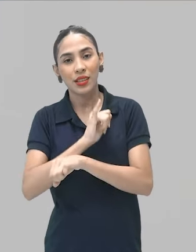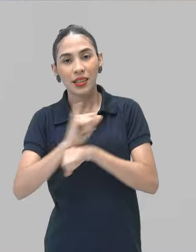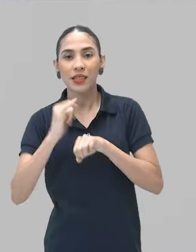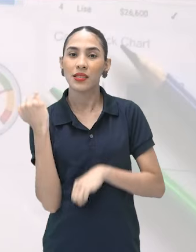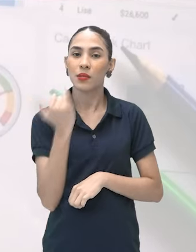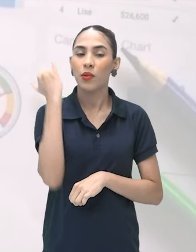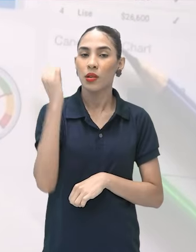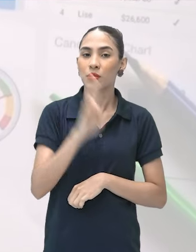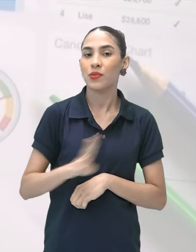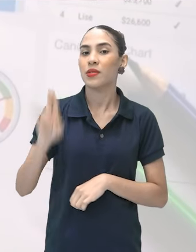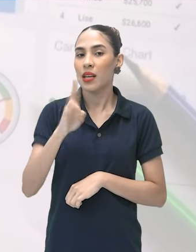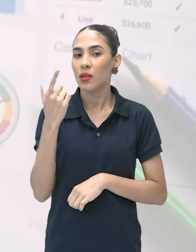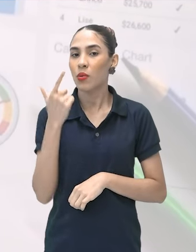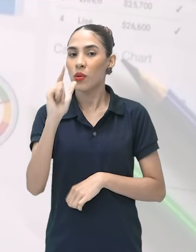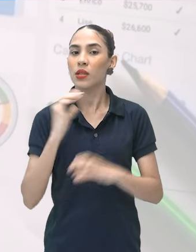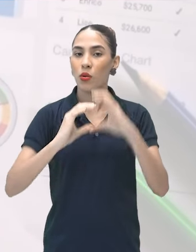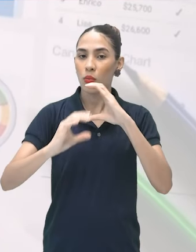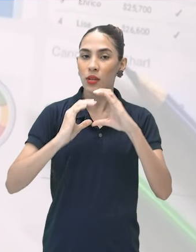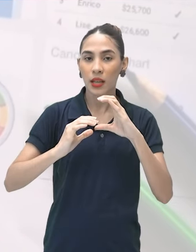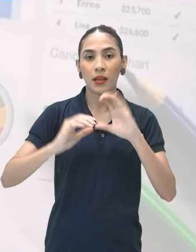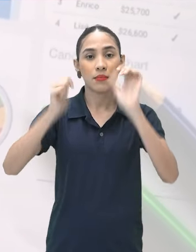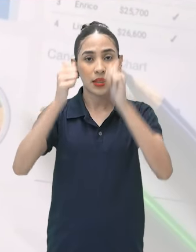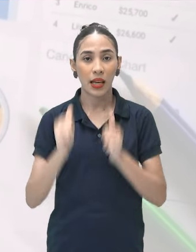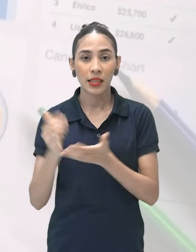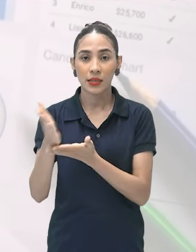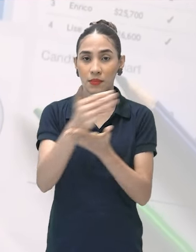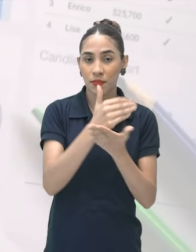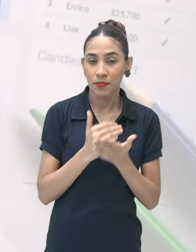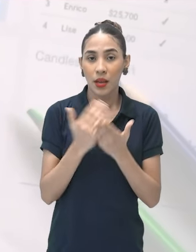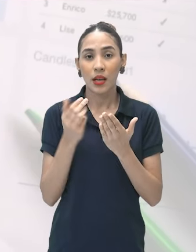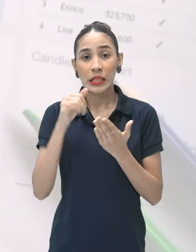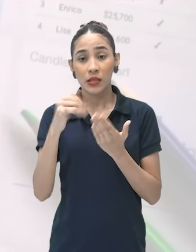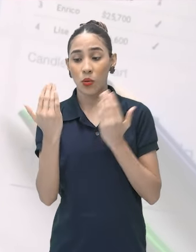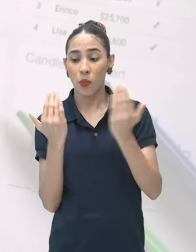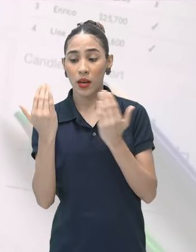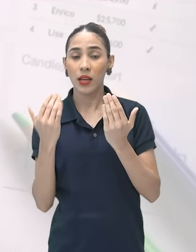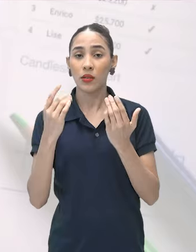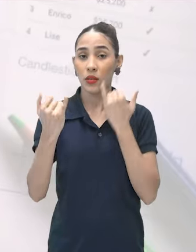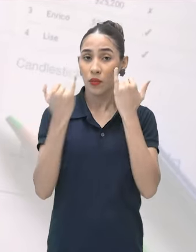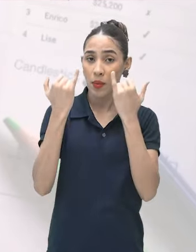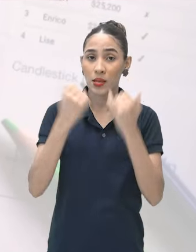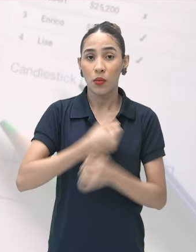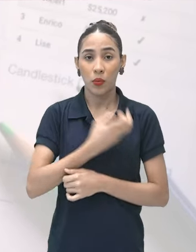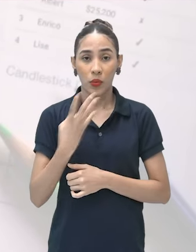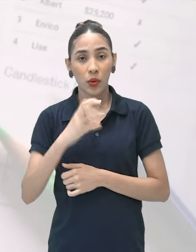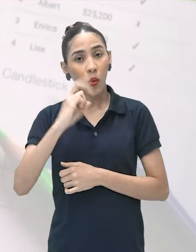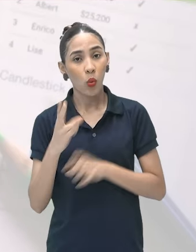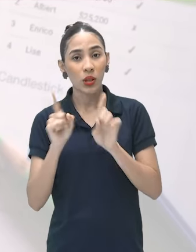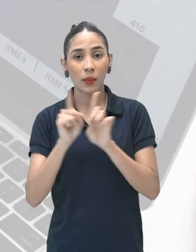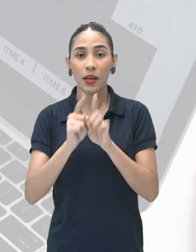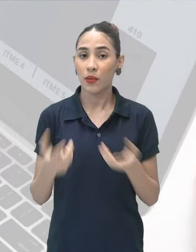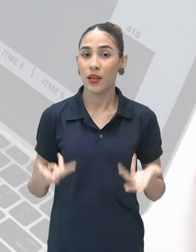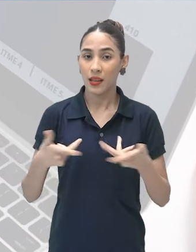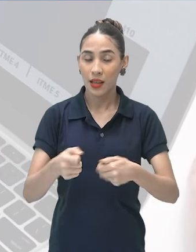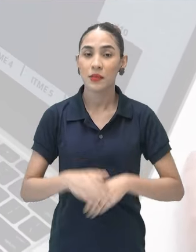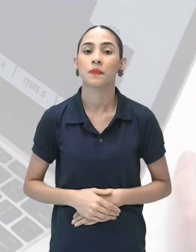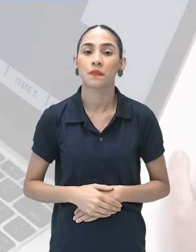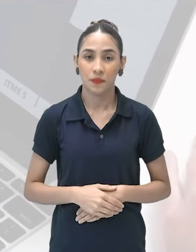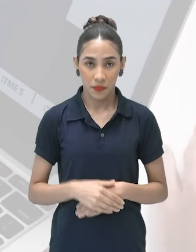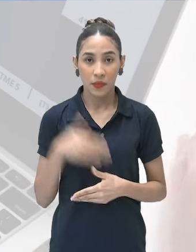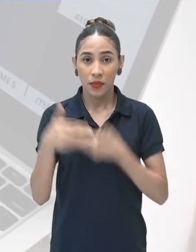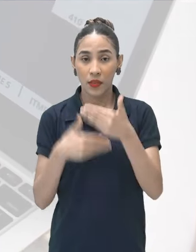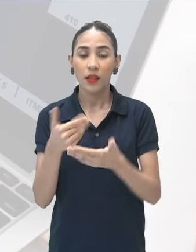importantes utilizados para a comunicação dos dados coletados, comparando informações quantitativas ou qualitativas. Ao longo de